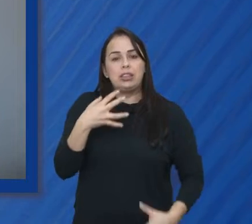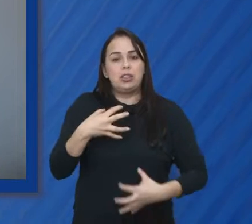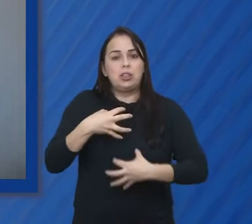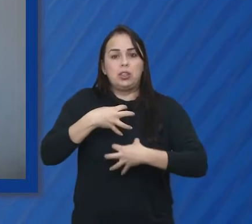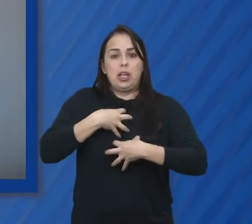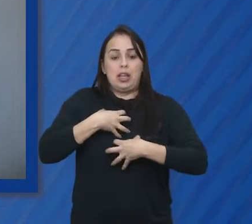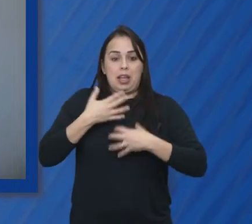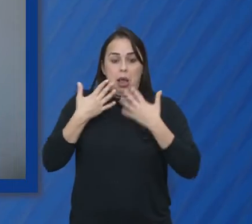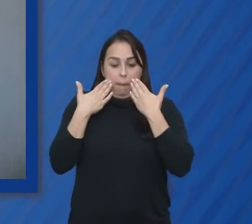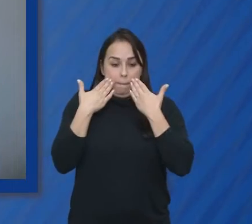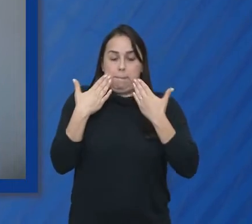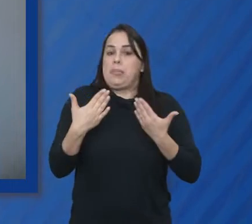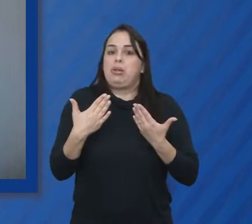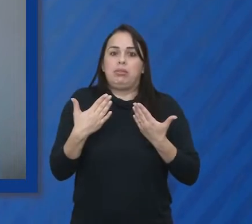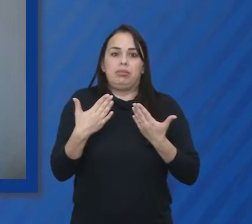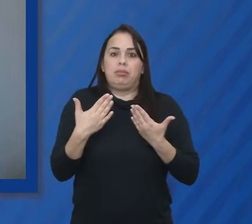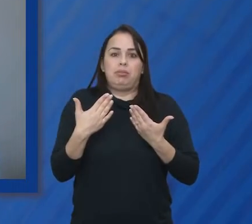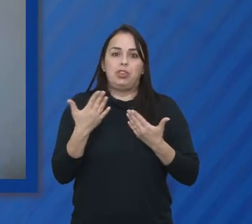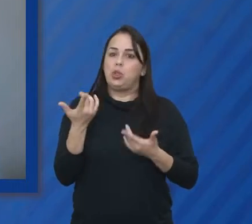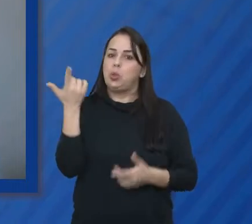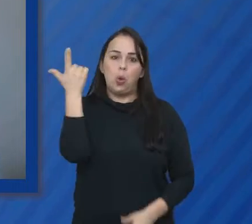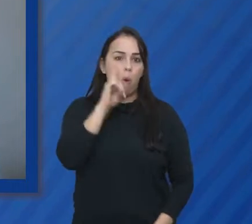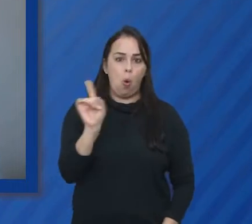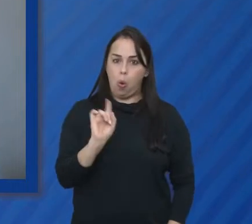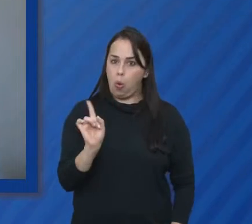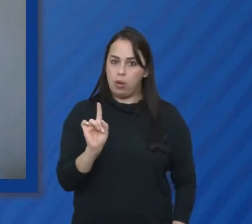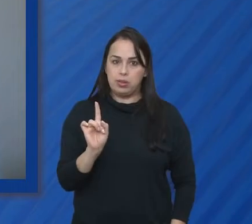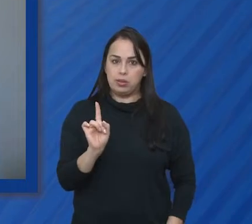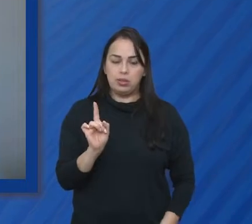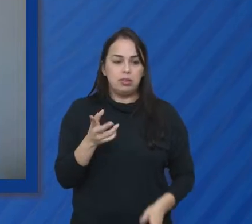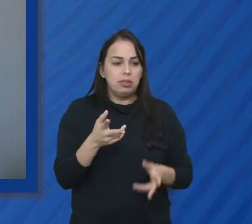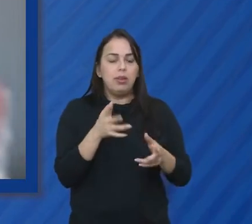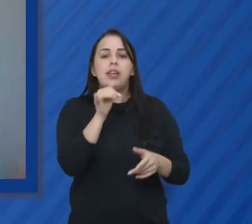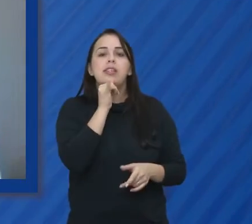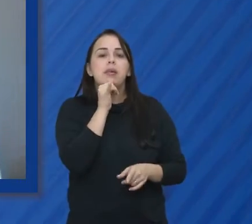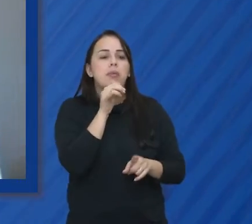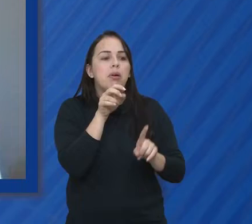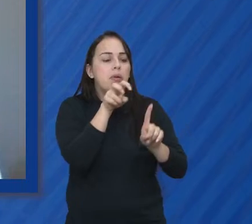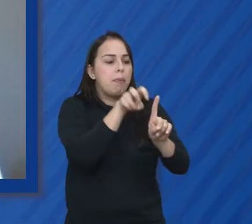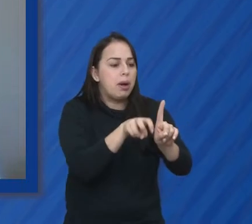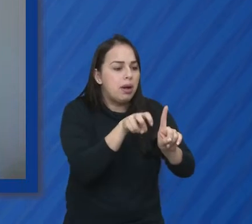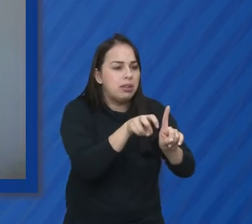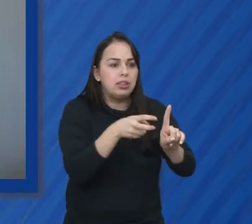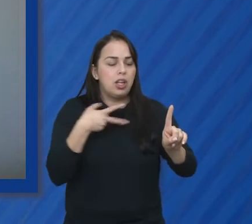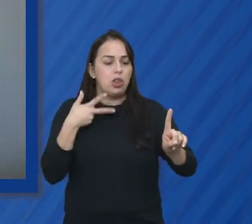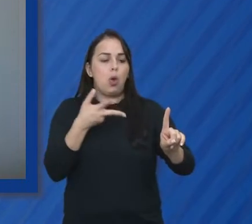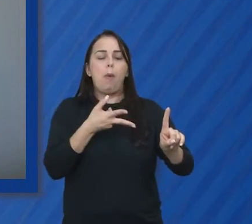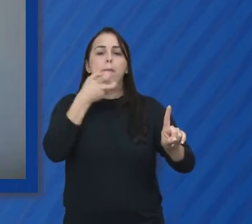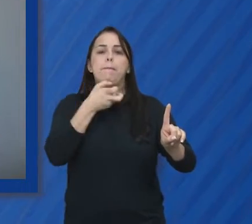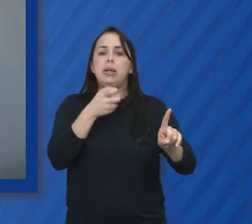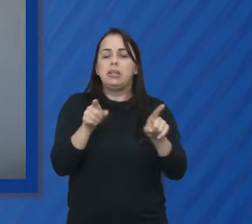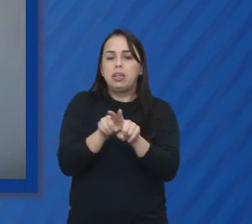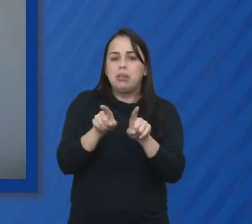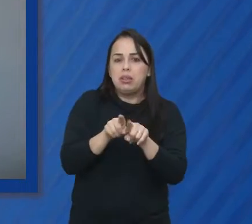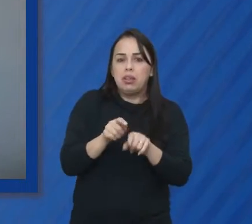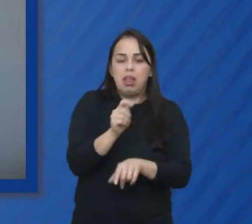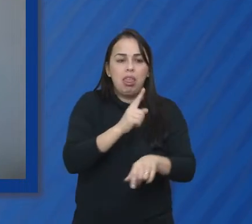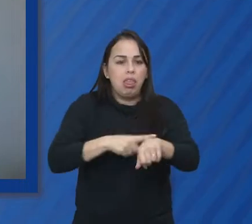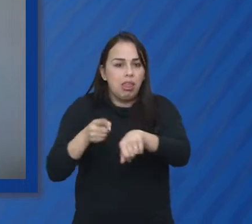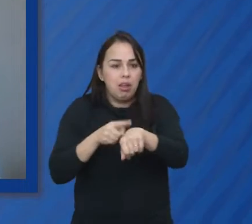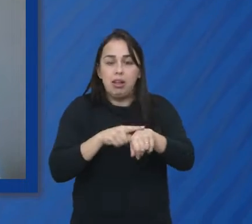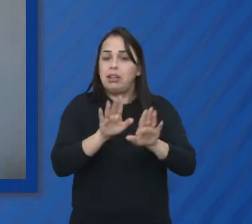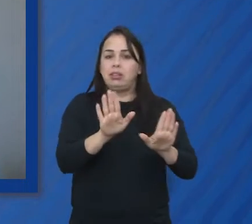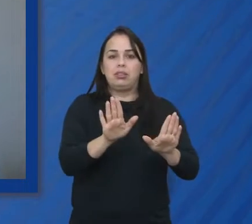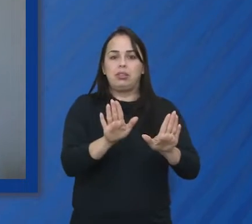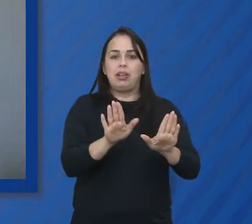de os sintomas não aparentes, né? Que a gente não consegue, não é um paciente que está numa cadeira de roda, não é um paciente que faz uso de uma bengala, mas